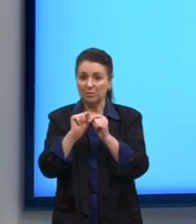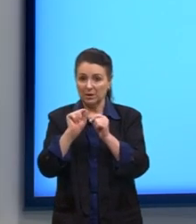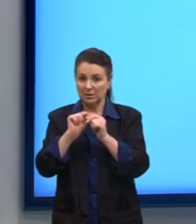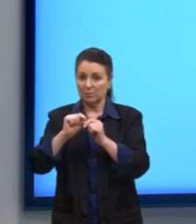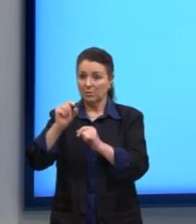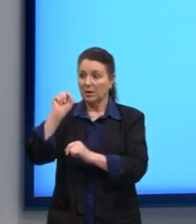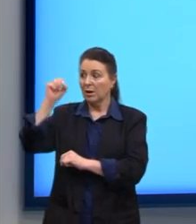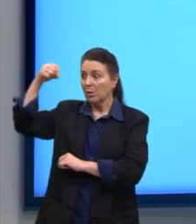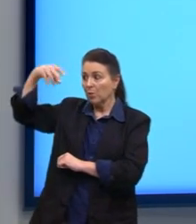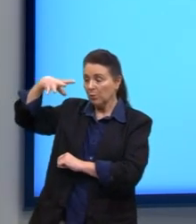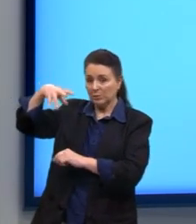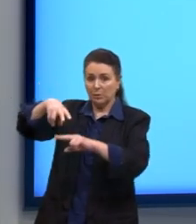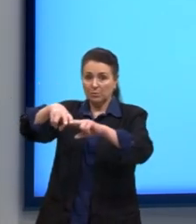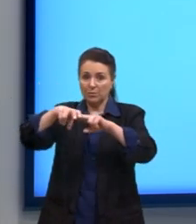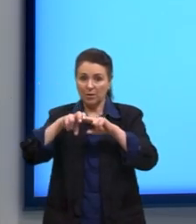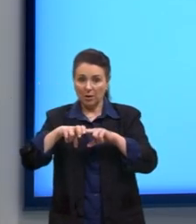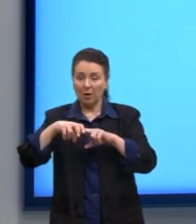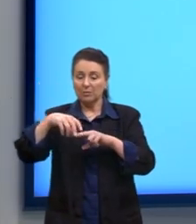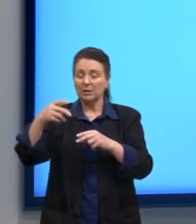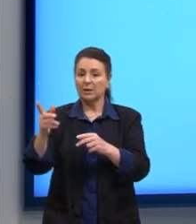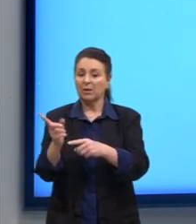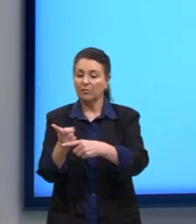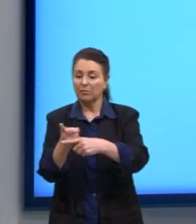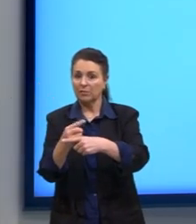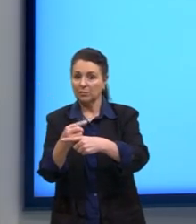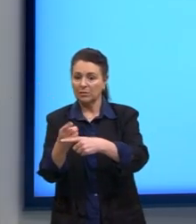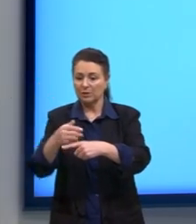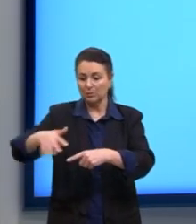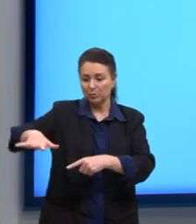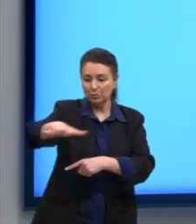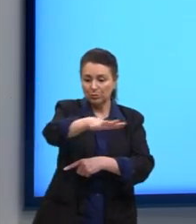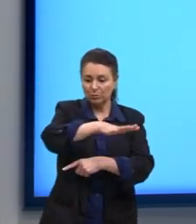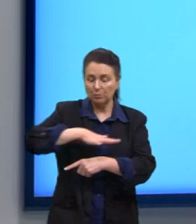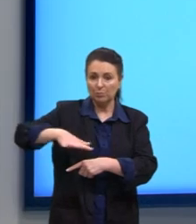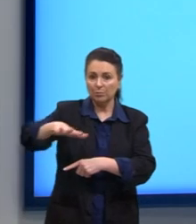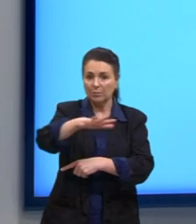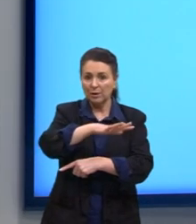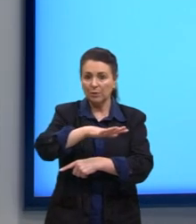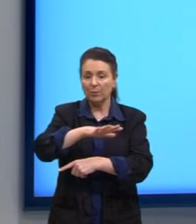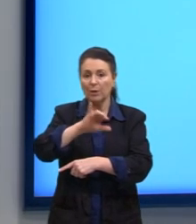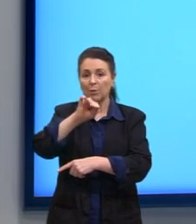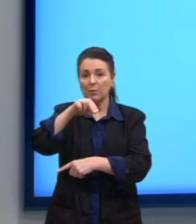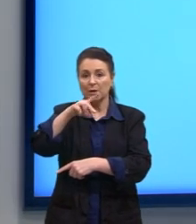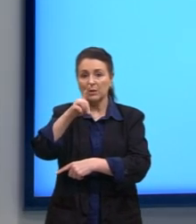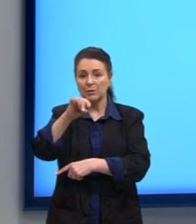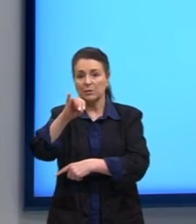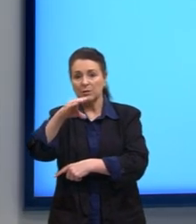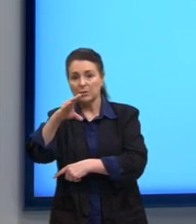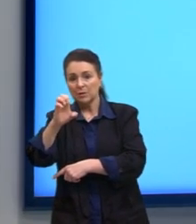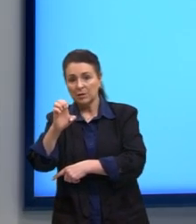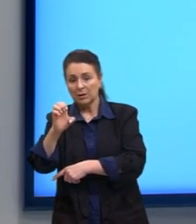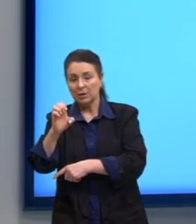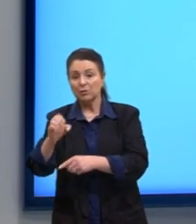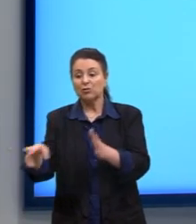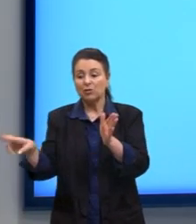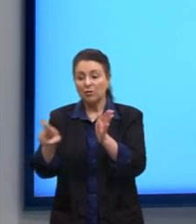luz pela velocidade do meio vai ser o que a gente chama de índice de refração o índice de refração ele não